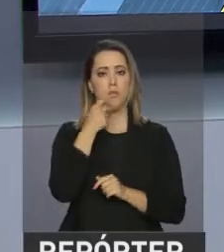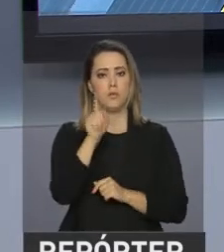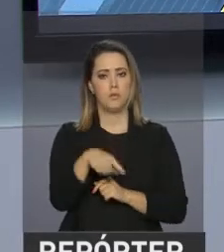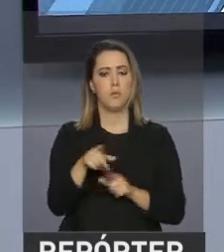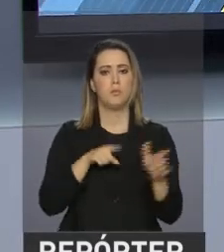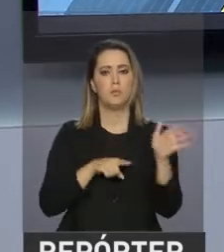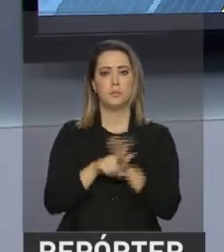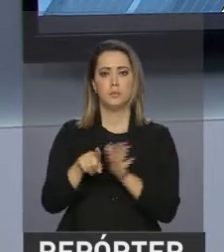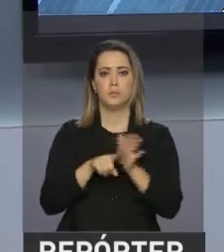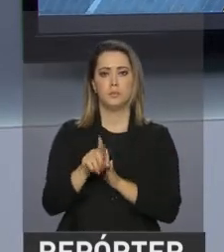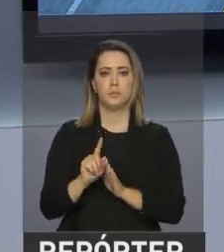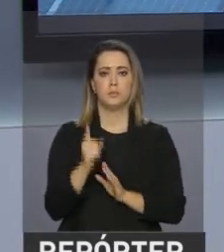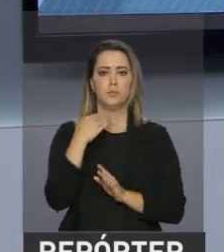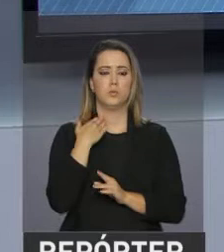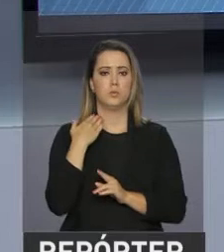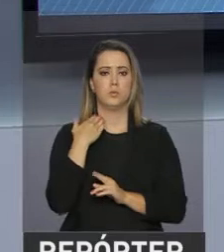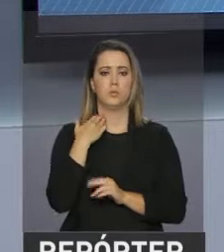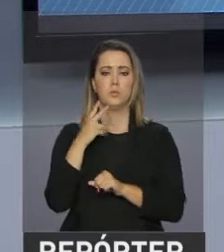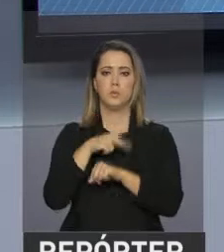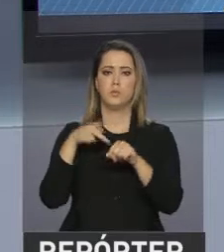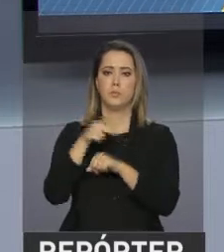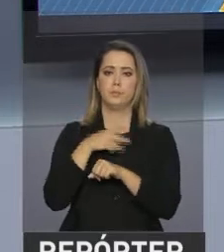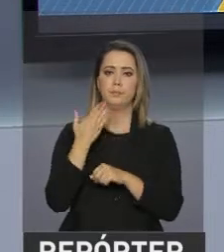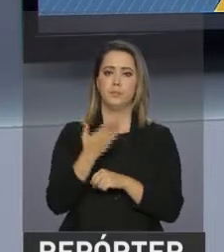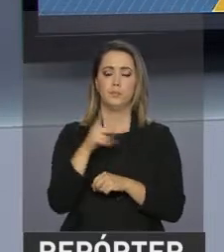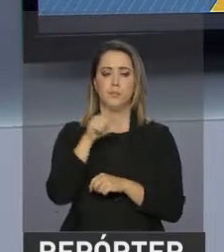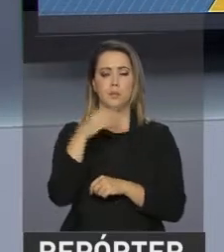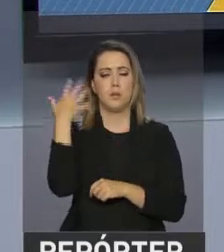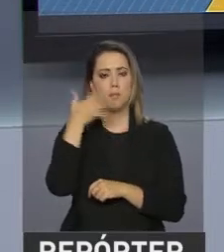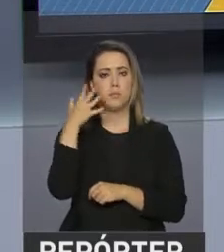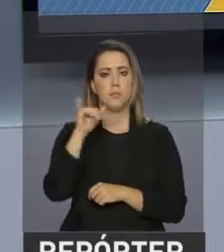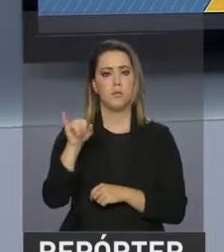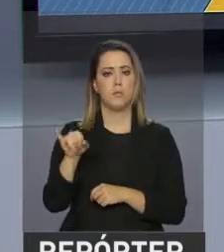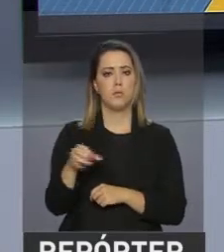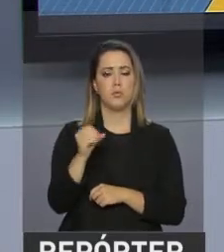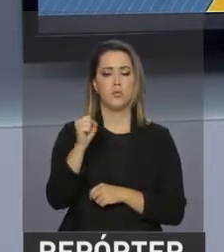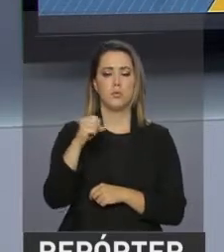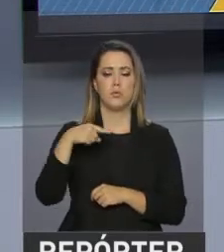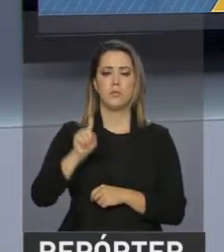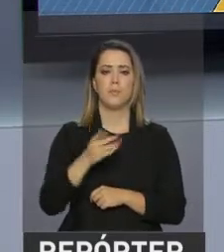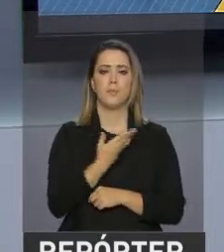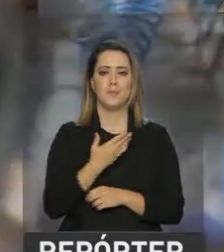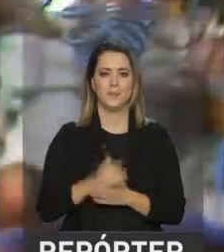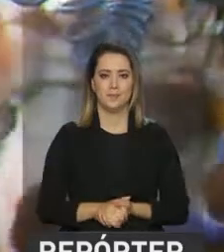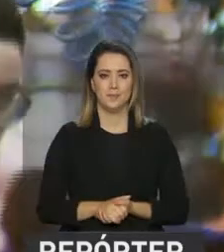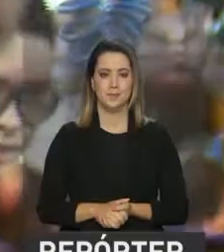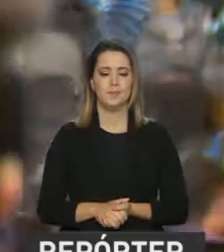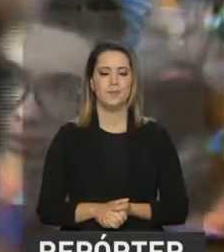a afirmação é de uma pesquisa feita por um dos maiores bancos do país e quem explica é o repórter josé luiz filho